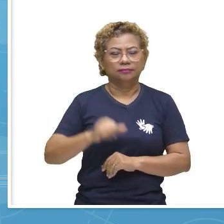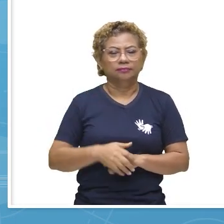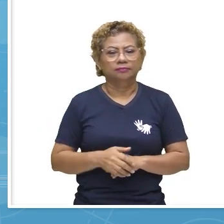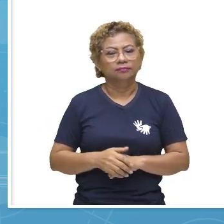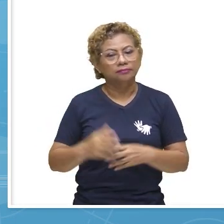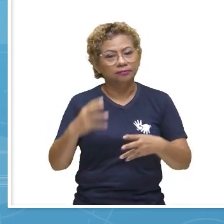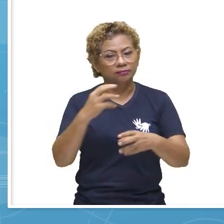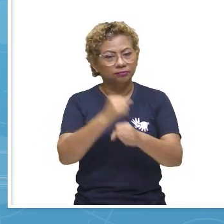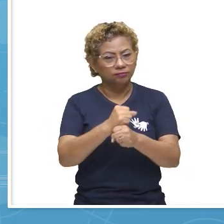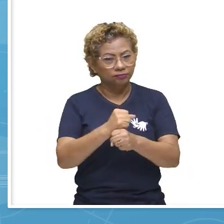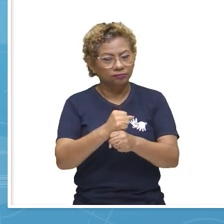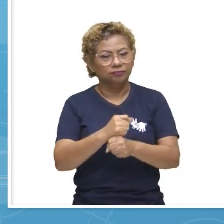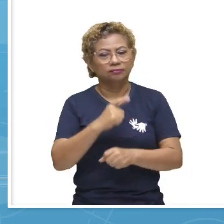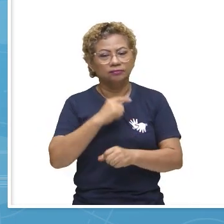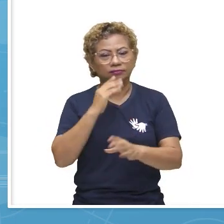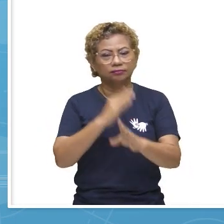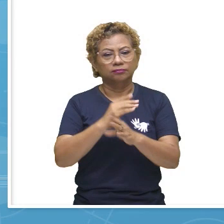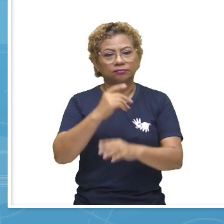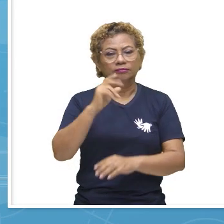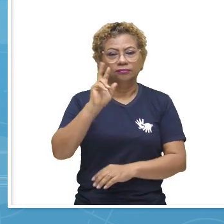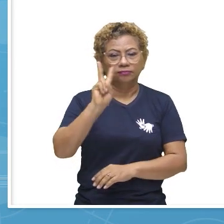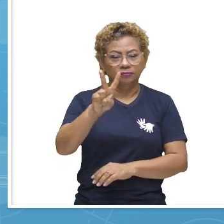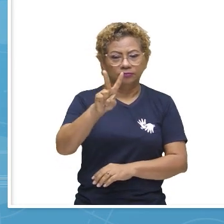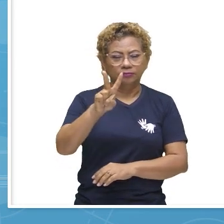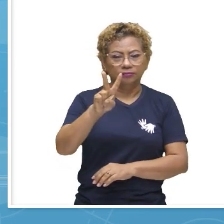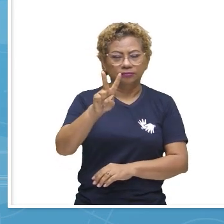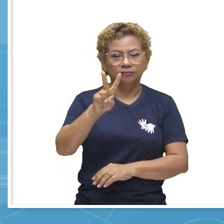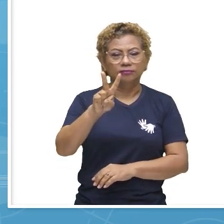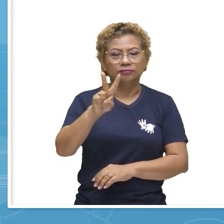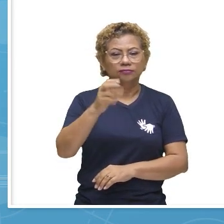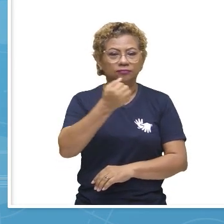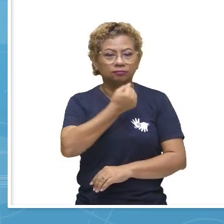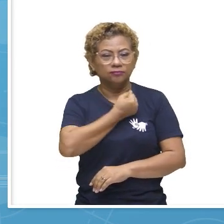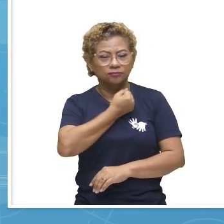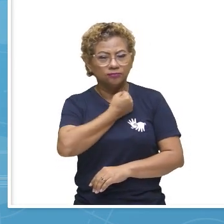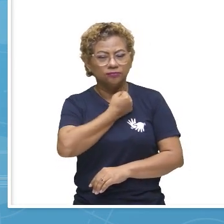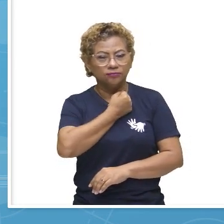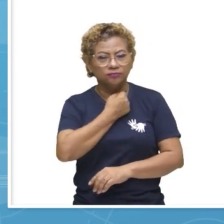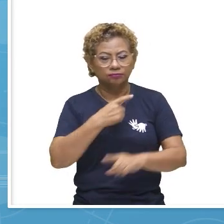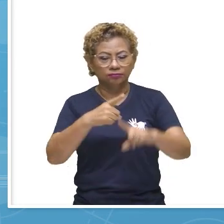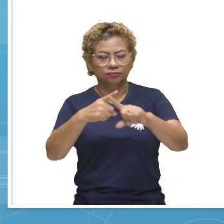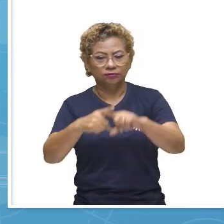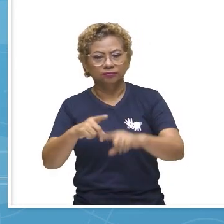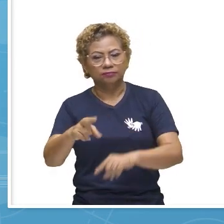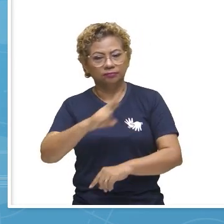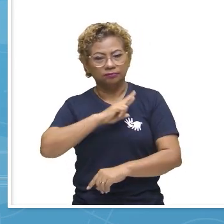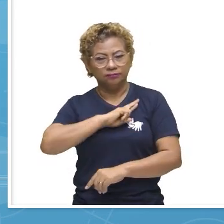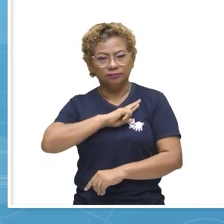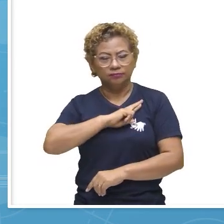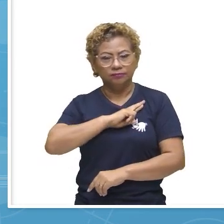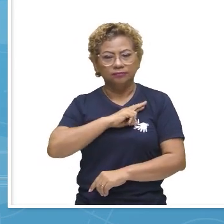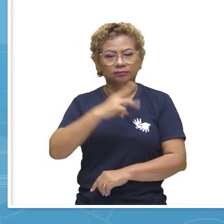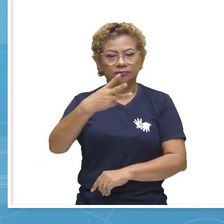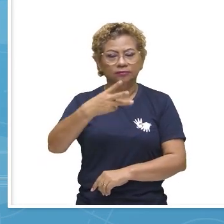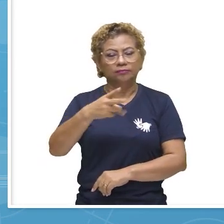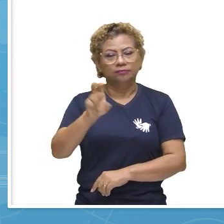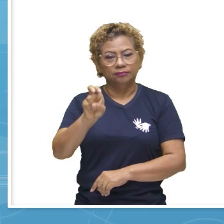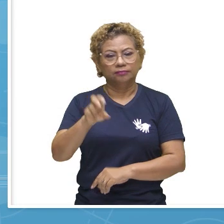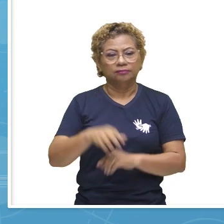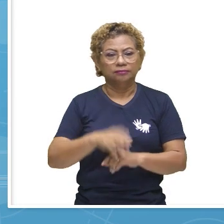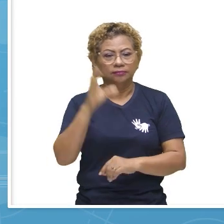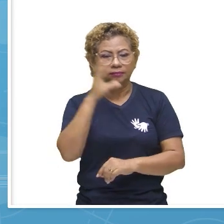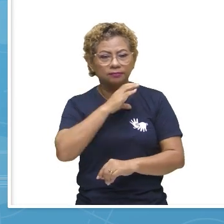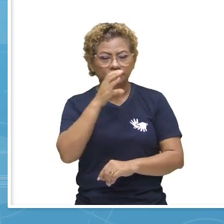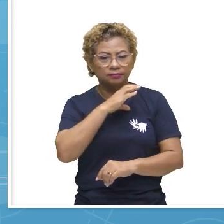tem que encontrar dois números que somados de 12 e multiplicado de 35. Então, olha só, bem